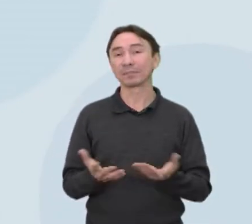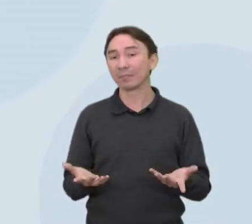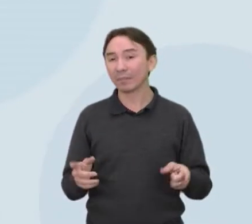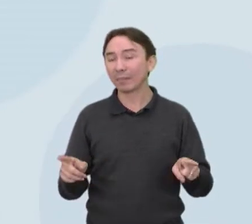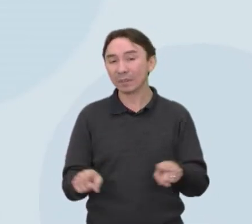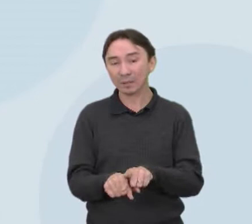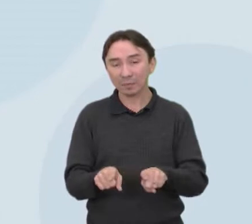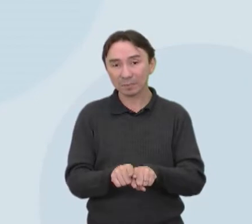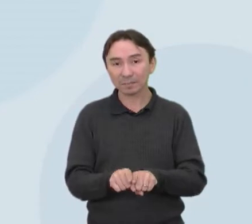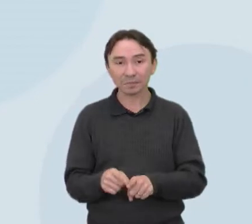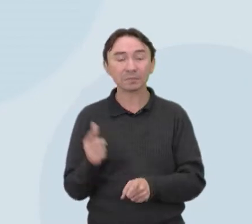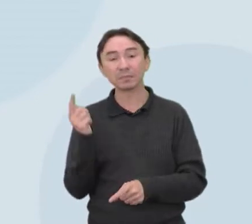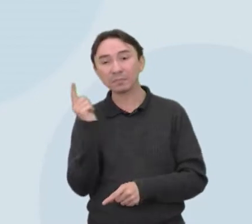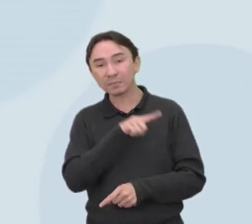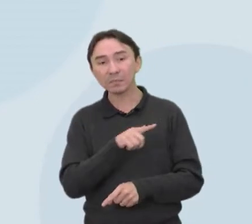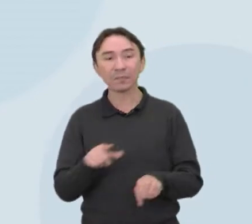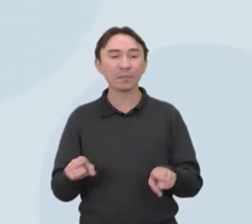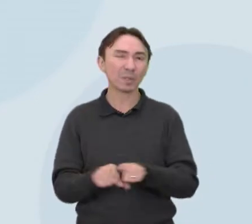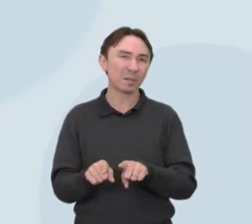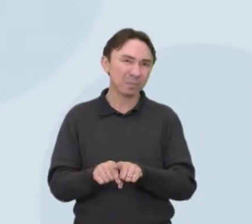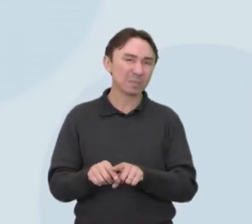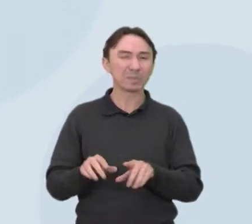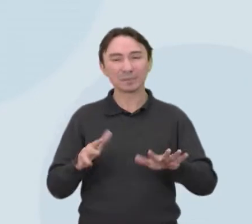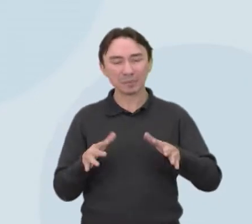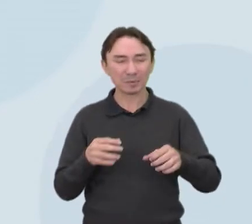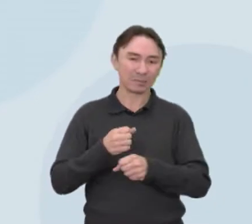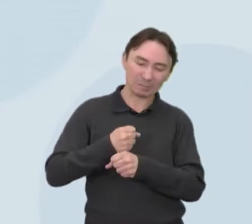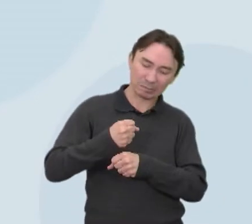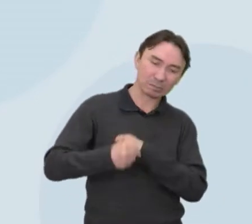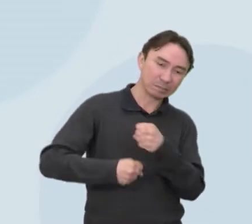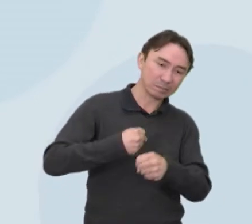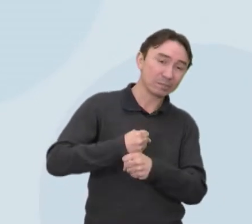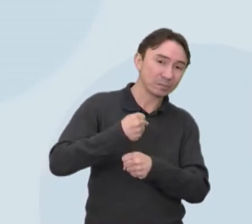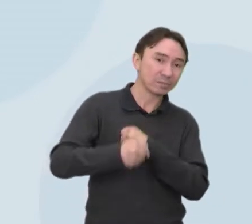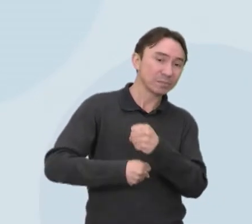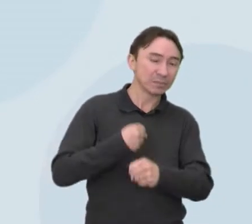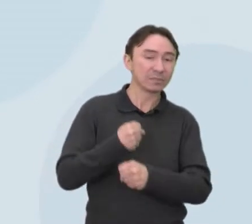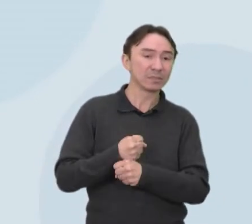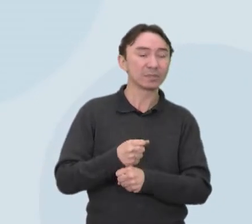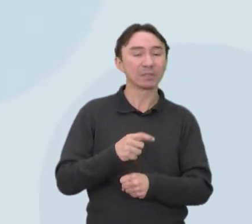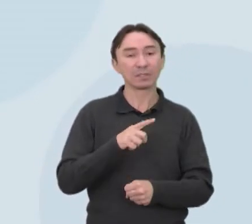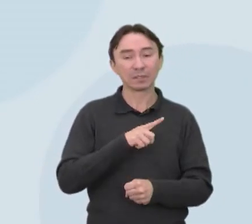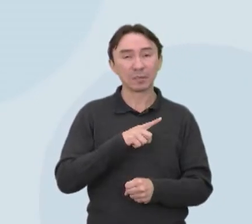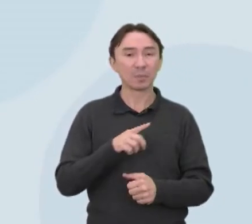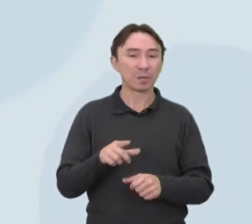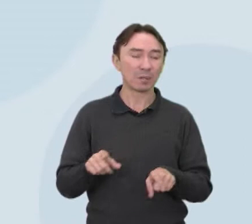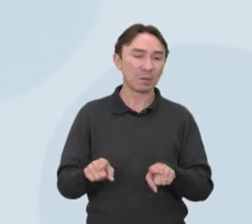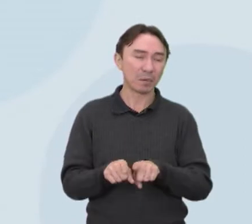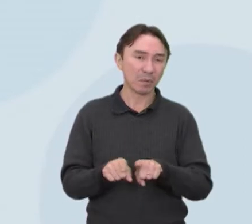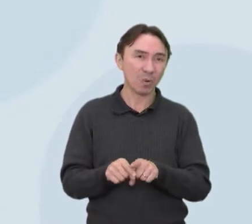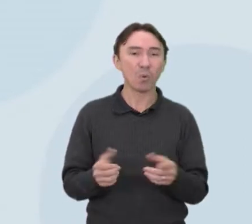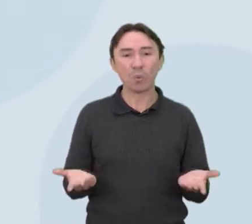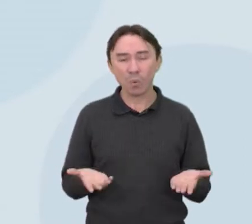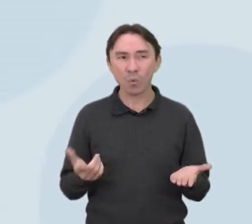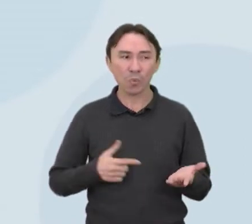acabam também com esse périplo e nos anos que se seguiram, estabelecendo-se aí também na área onde hoje está Moçambique, ou